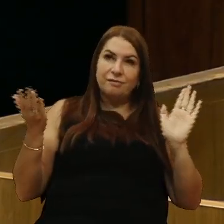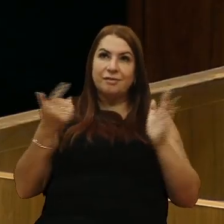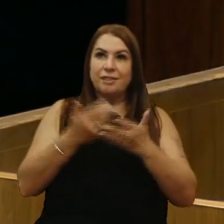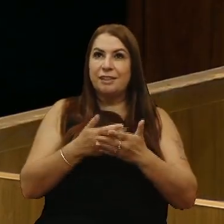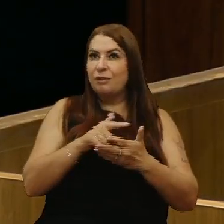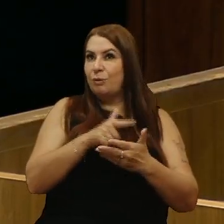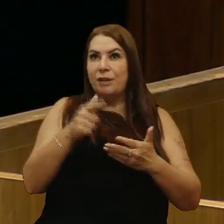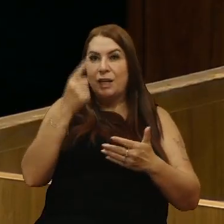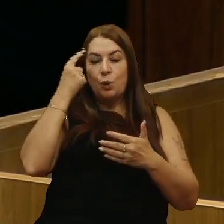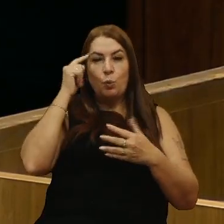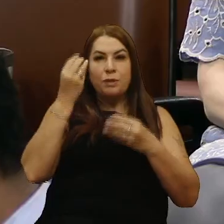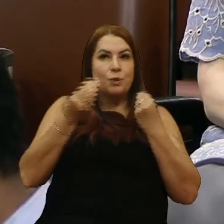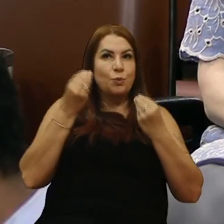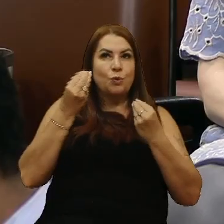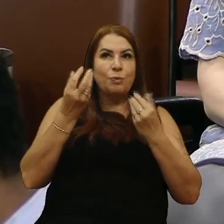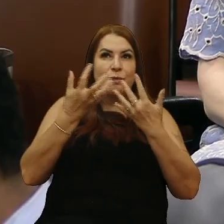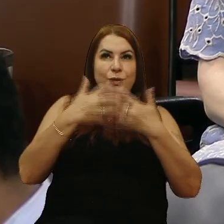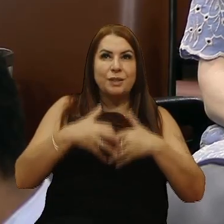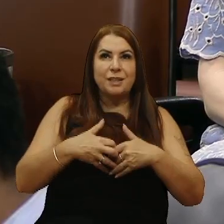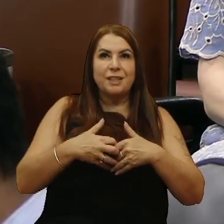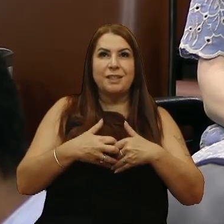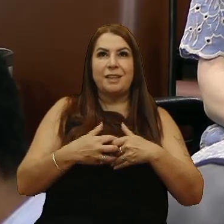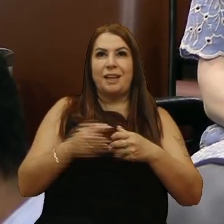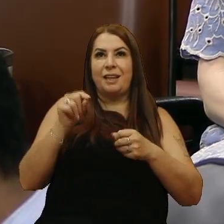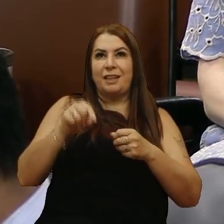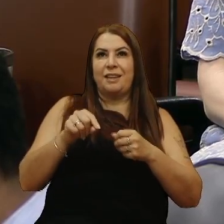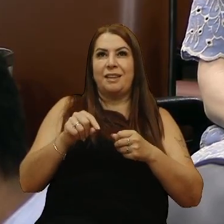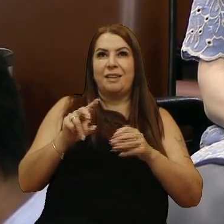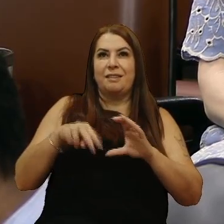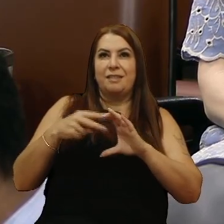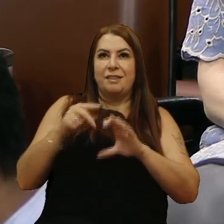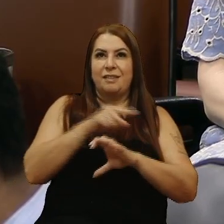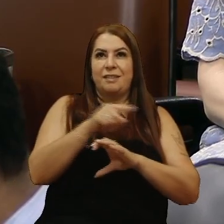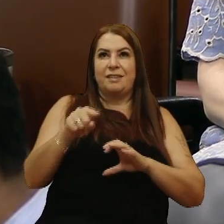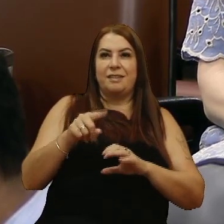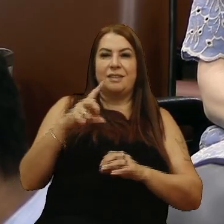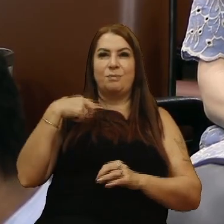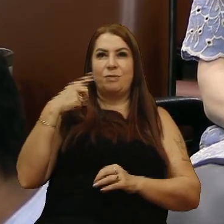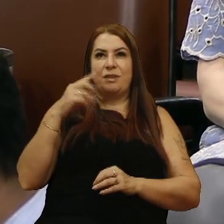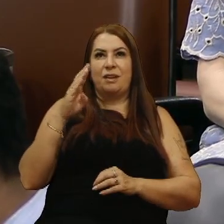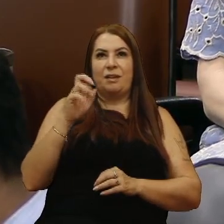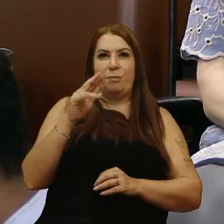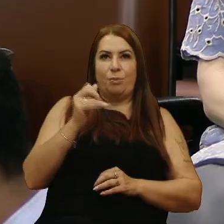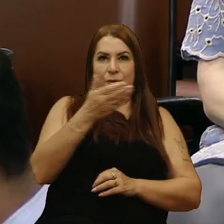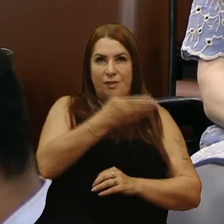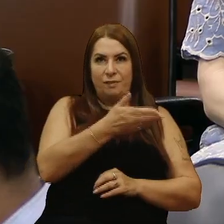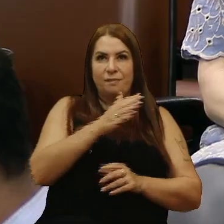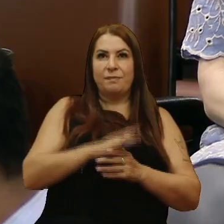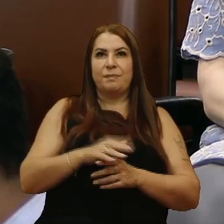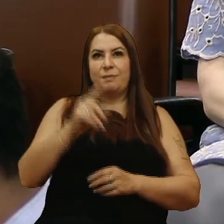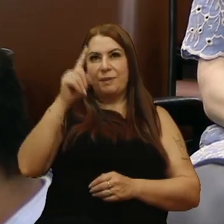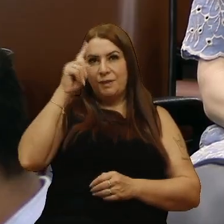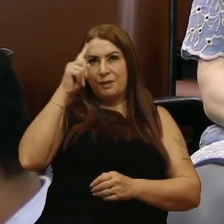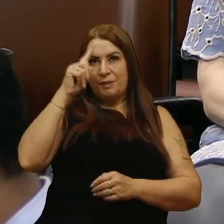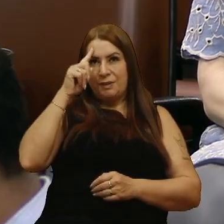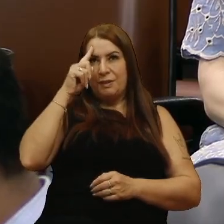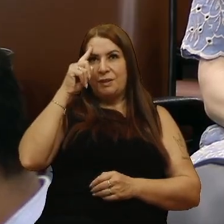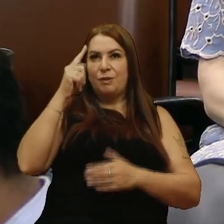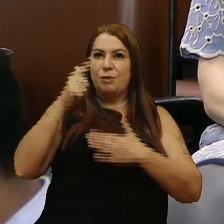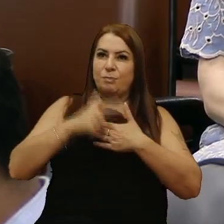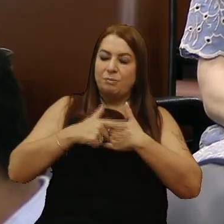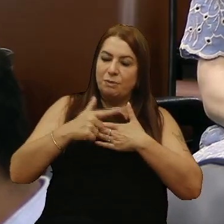não têm noção de como funciona organicamente a nossa Câmara de Vereadores, deputada Bruna, que está aqui, mas é o nosso dia a dia, é a nossa